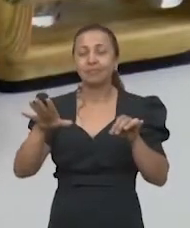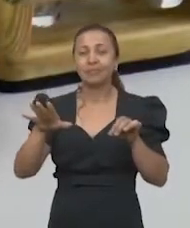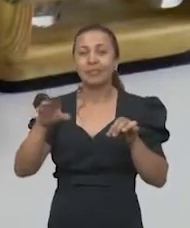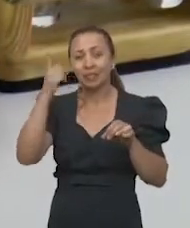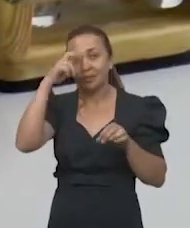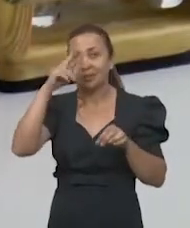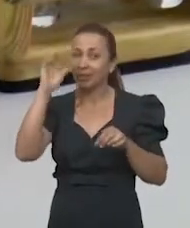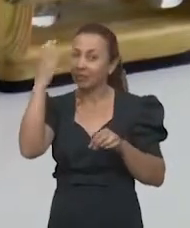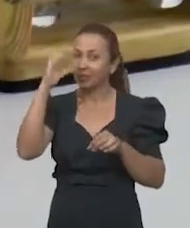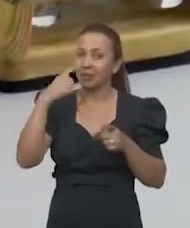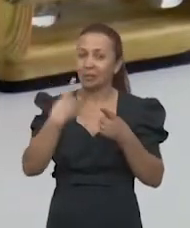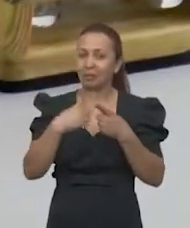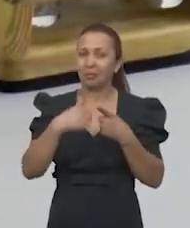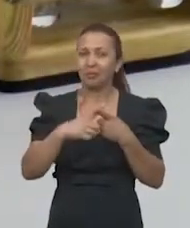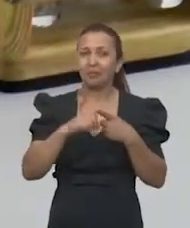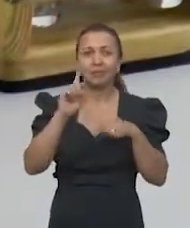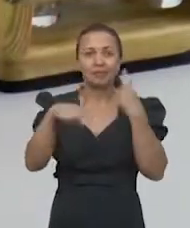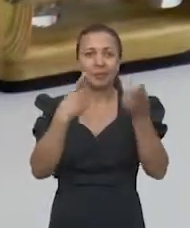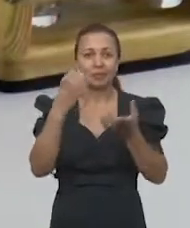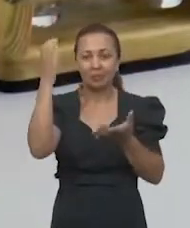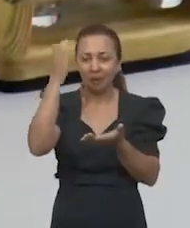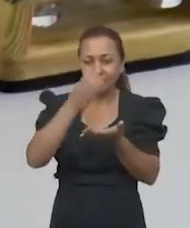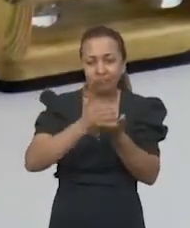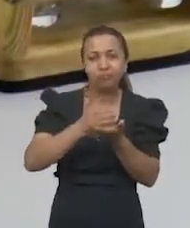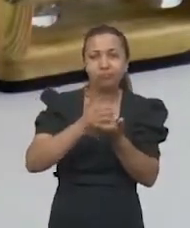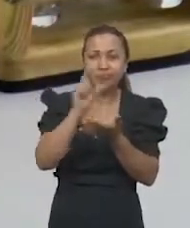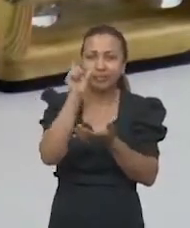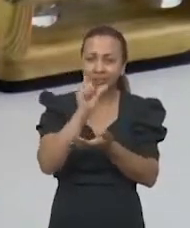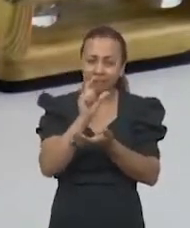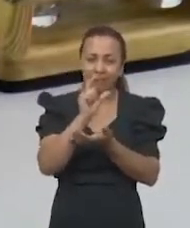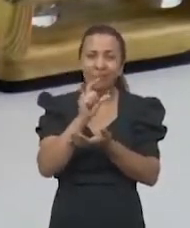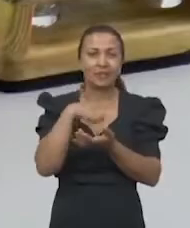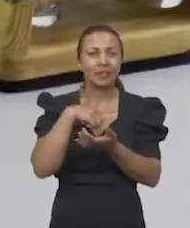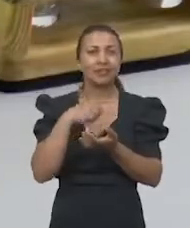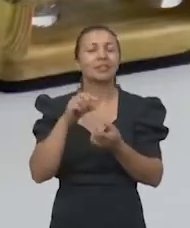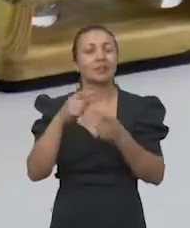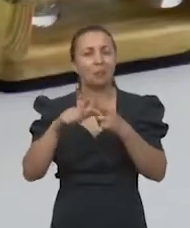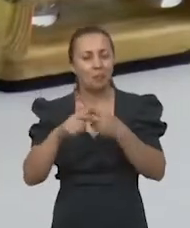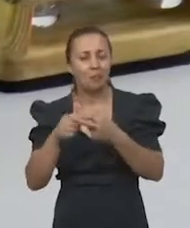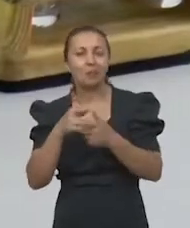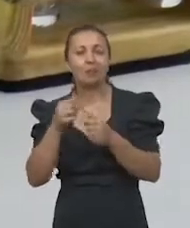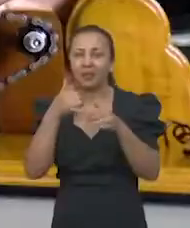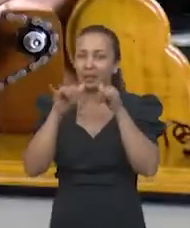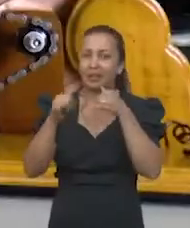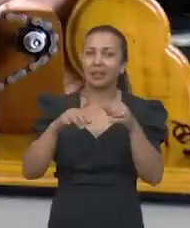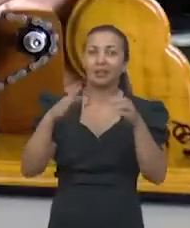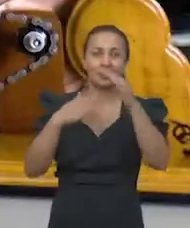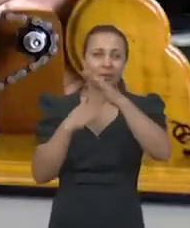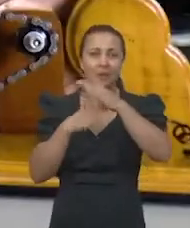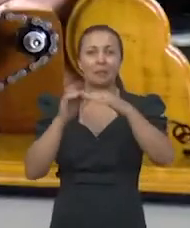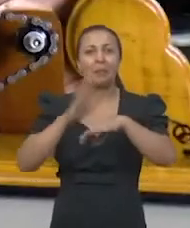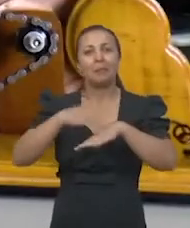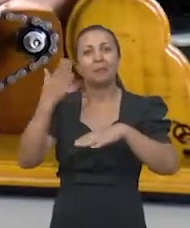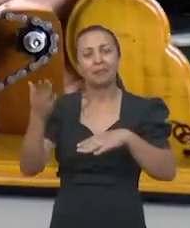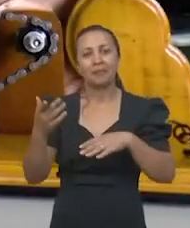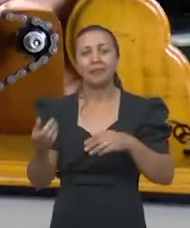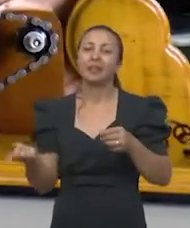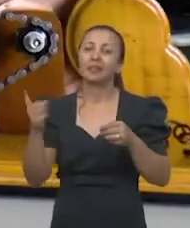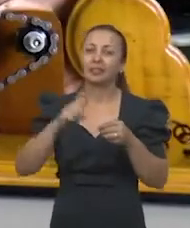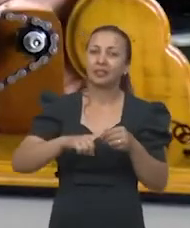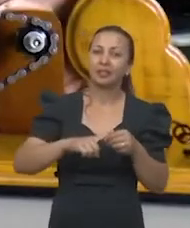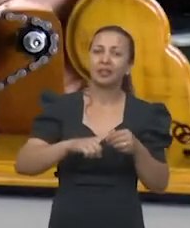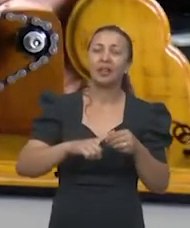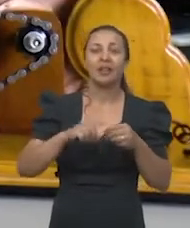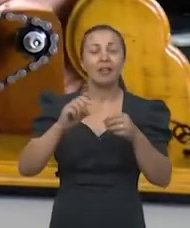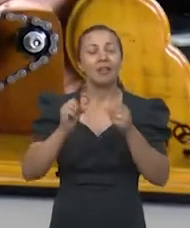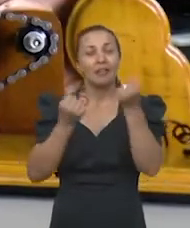na história da ciência, porque a partir da pilha de volta você consegue produzir eletricidade durante um tempo maior e aí chegar nos